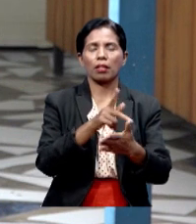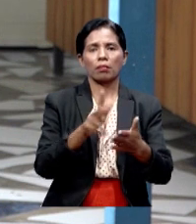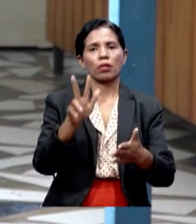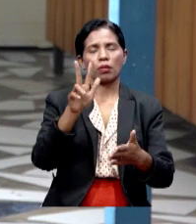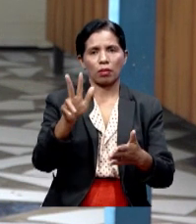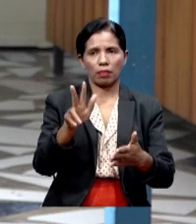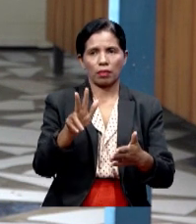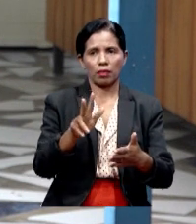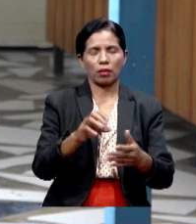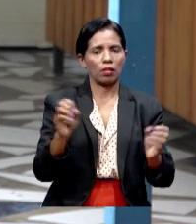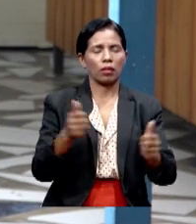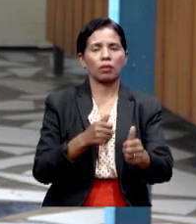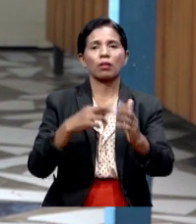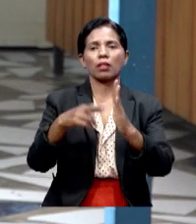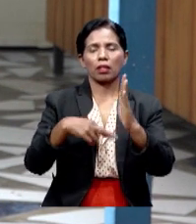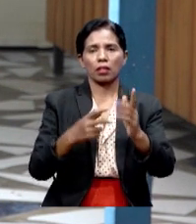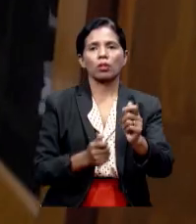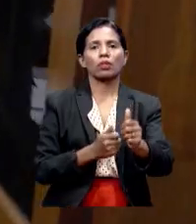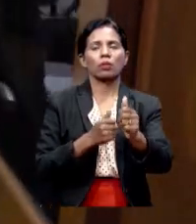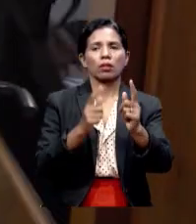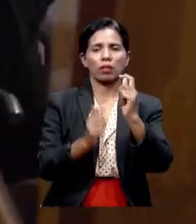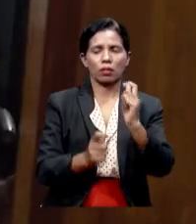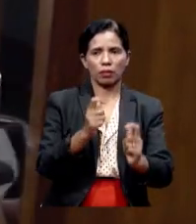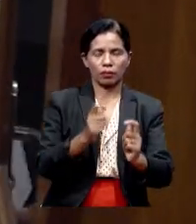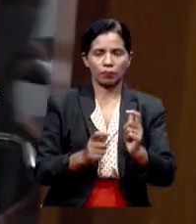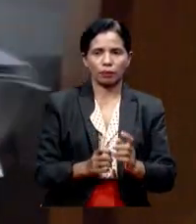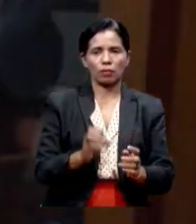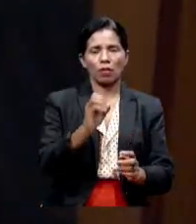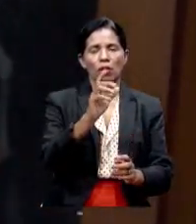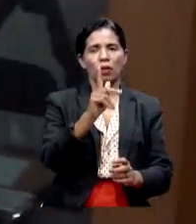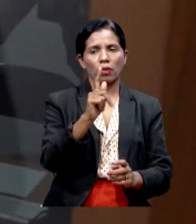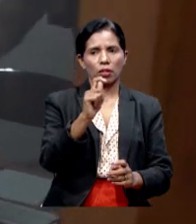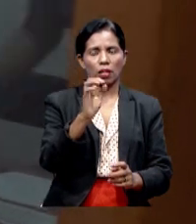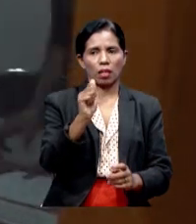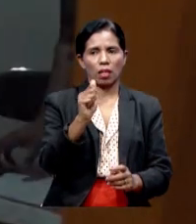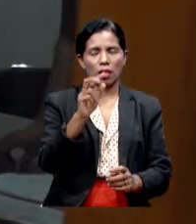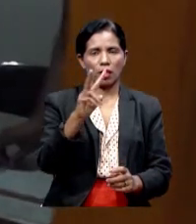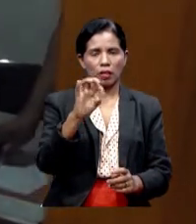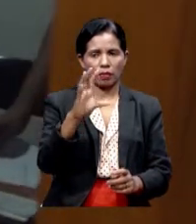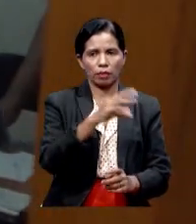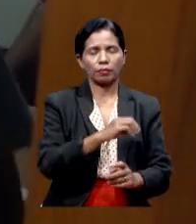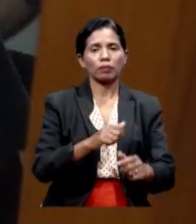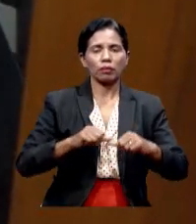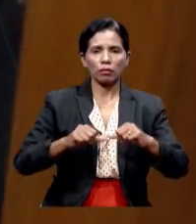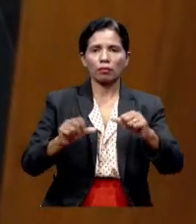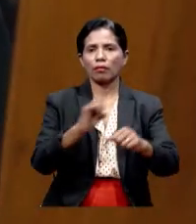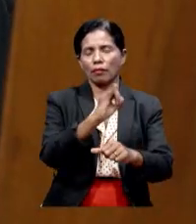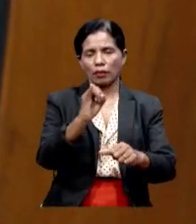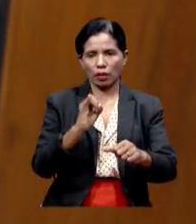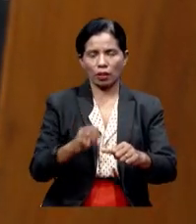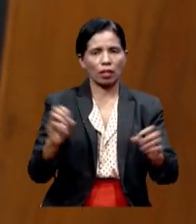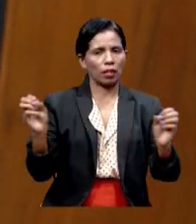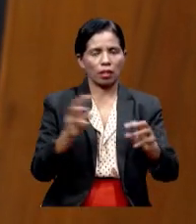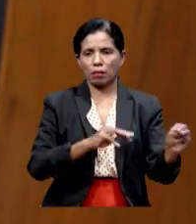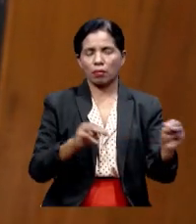aplica, nem imprensa requisito se atuir tribunal de entendimento. Octavio Cardoso Hatutan, banheira e a continuação da investigação, banha cliente e a